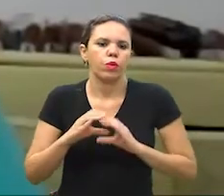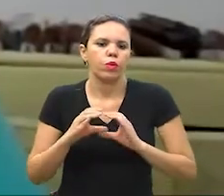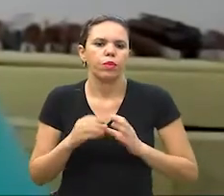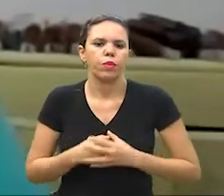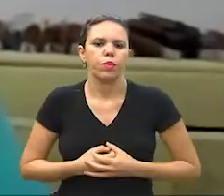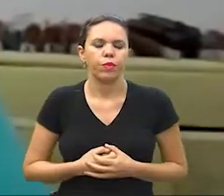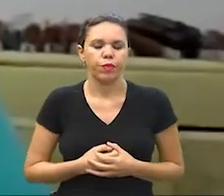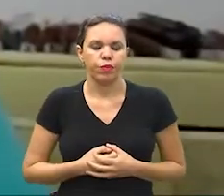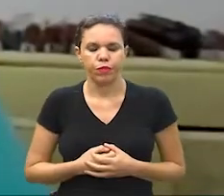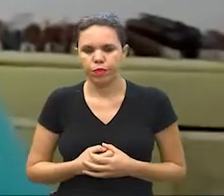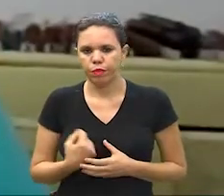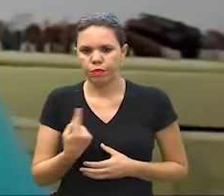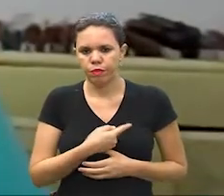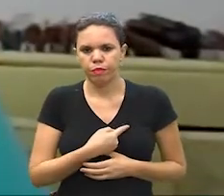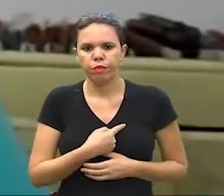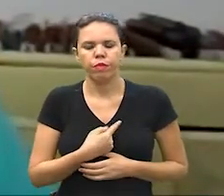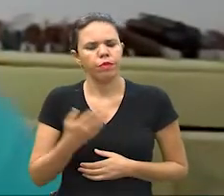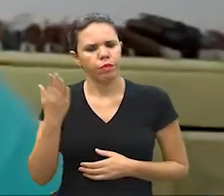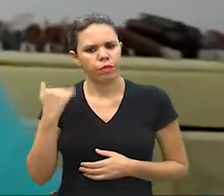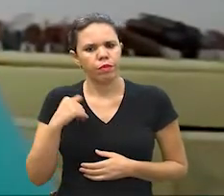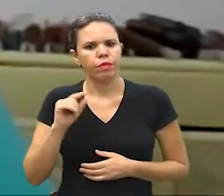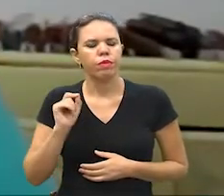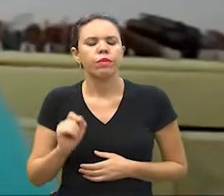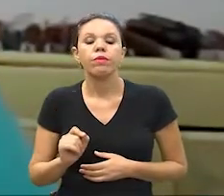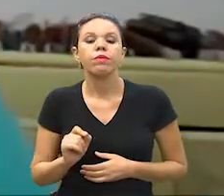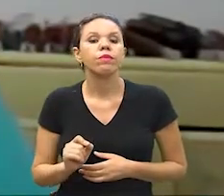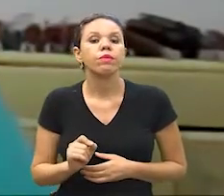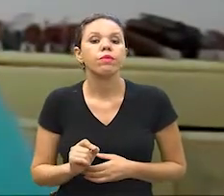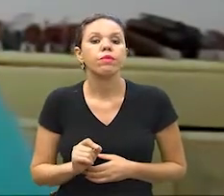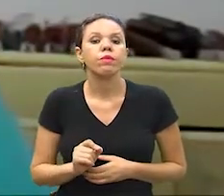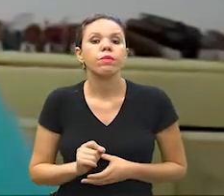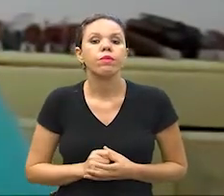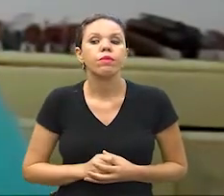comunicação? A gente sabe que